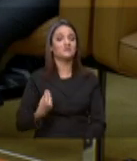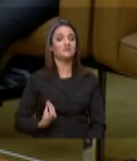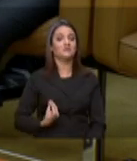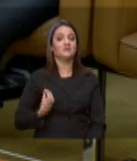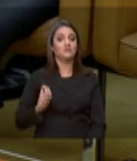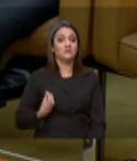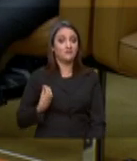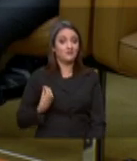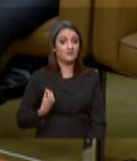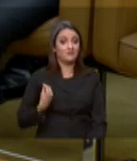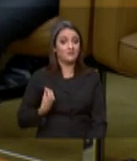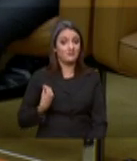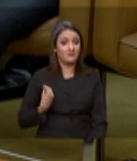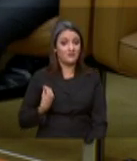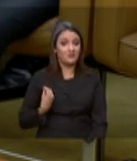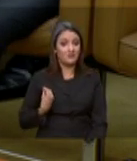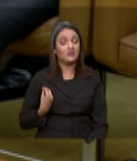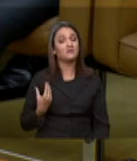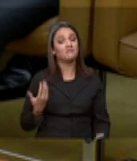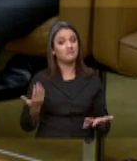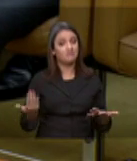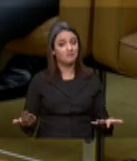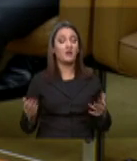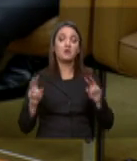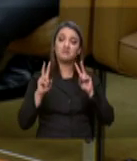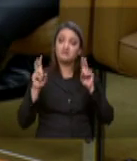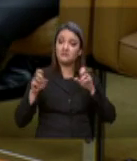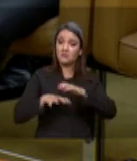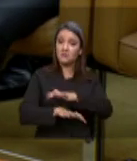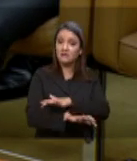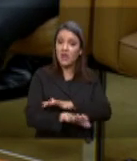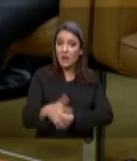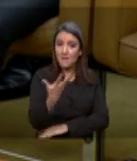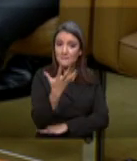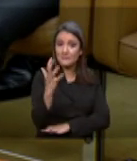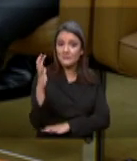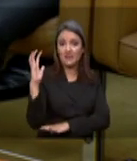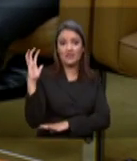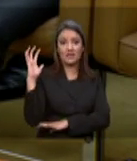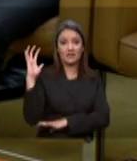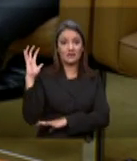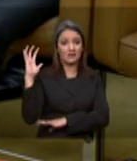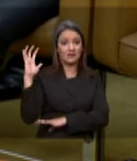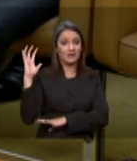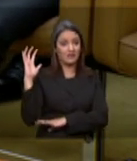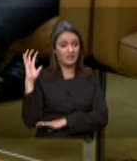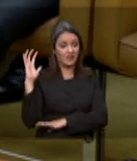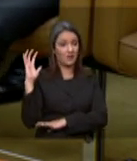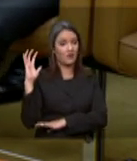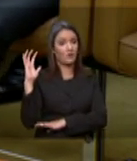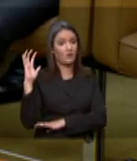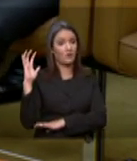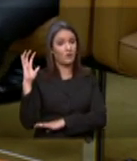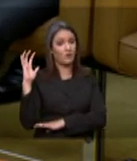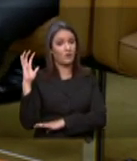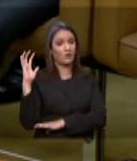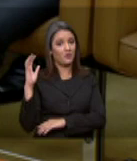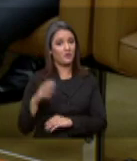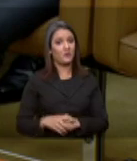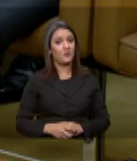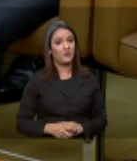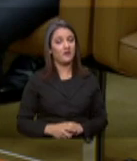A questão ambiental não se vive sem estar em algum